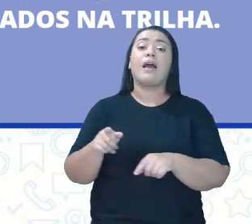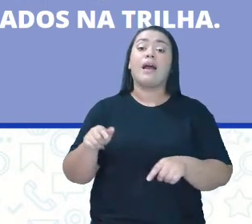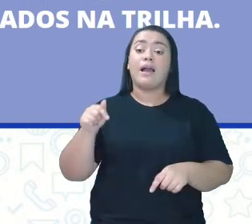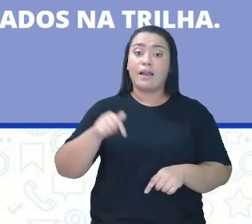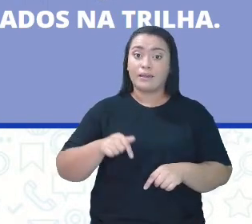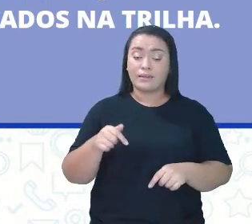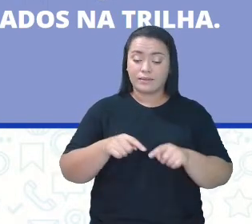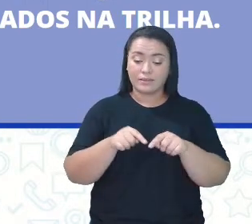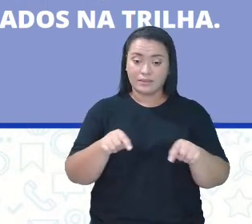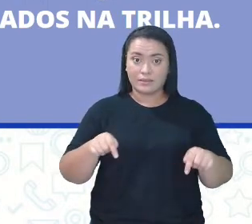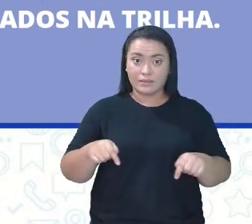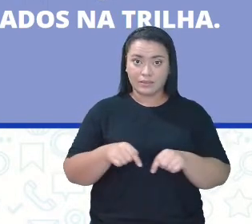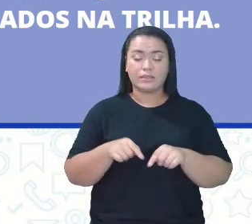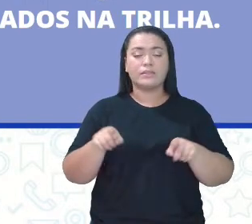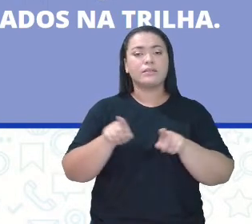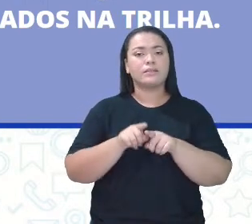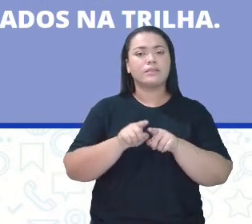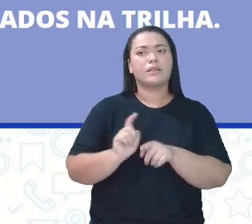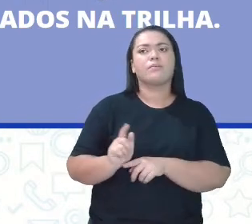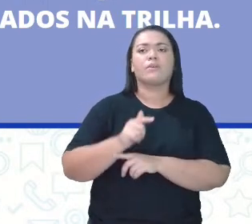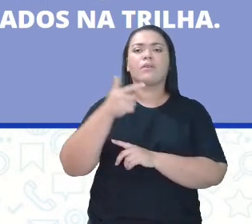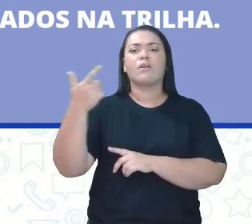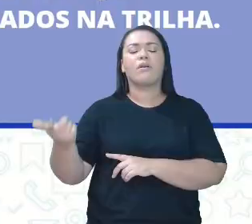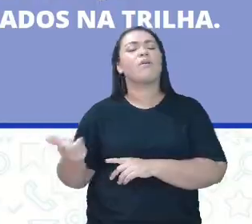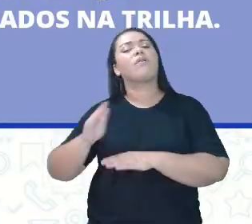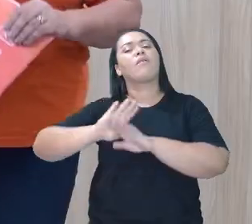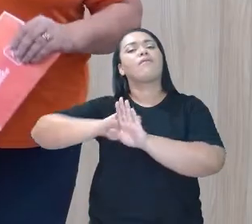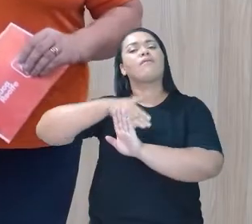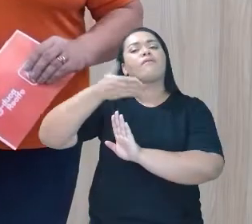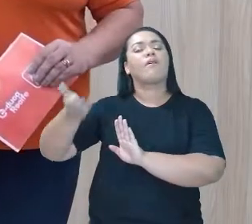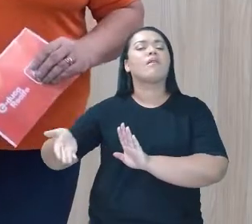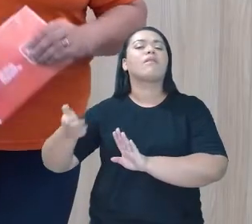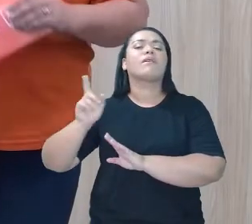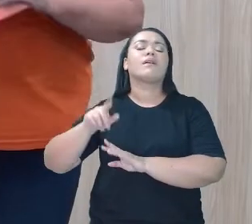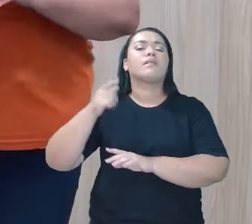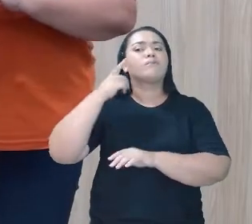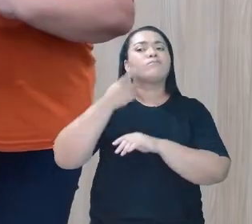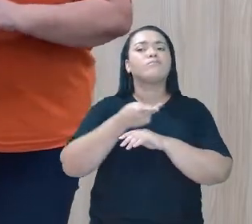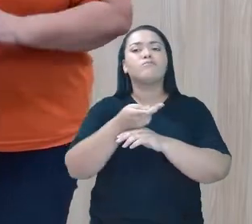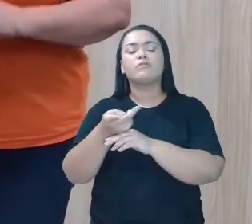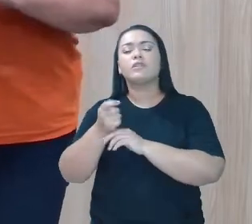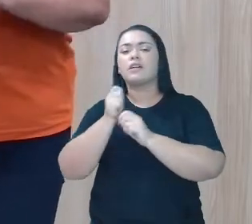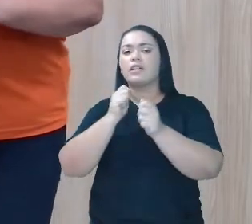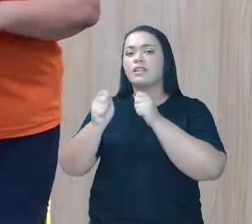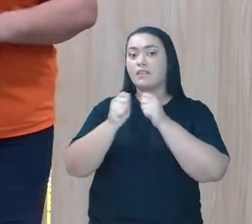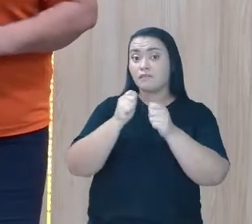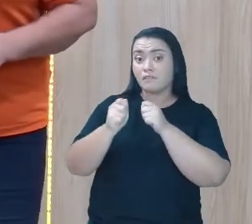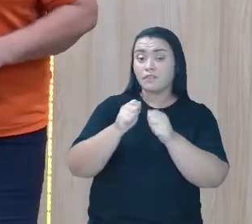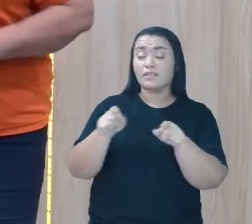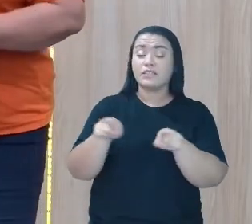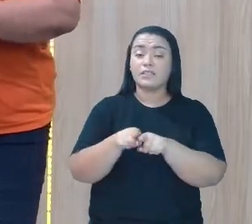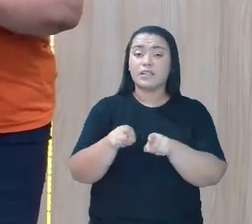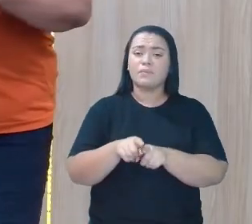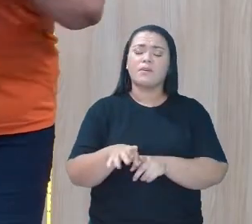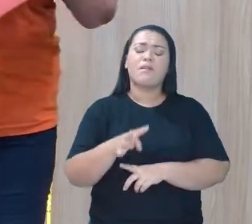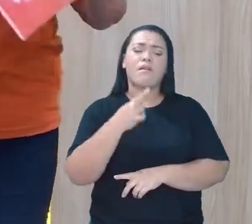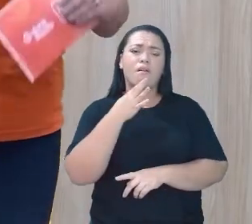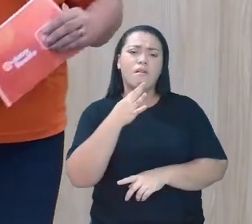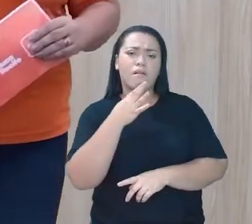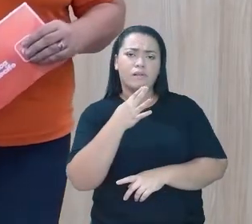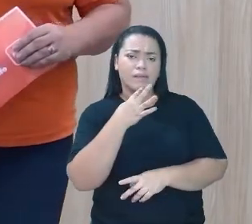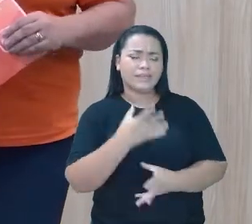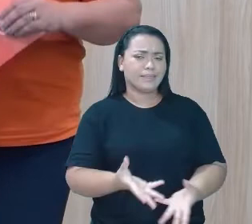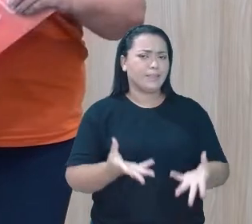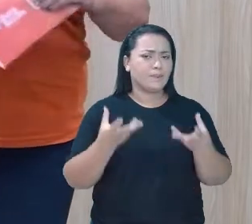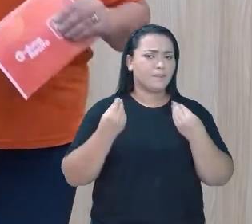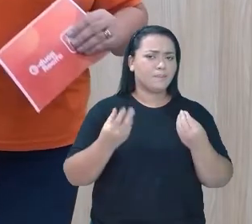fora do estúdio, onde a gente vai fazer entrevista, onde vamos fazer visitas, para que vocês também conheçam que muita